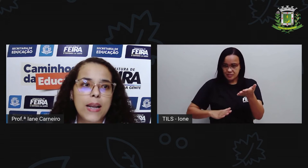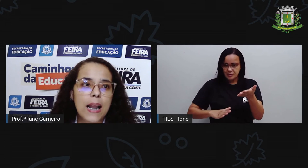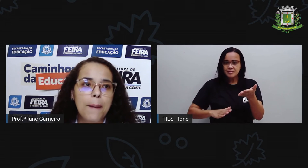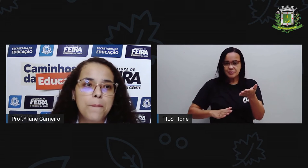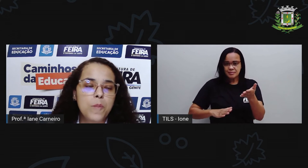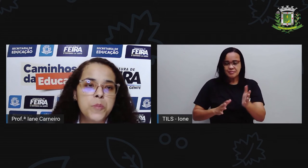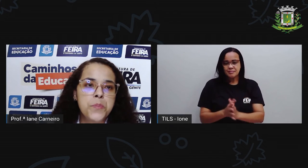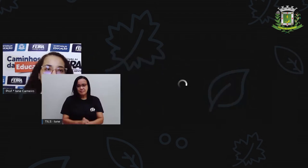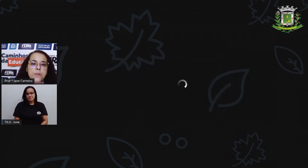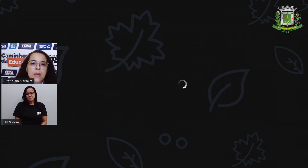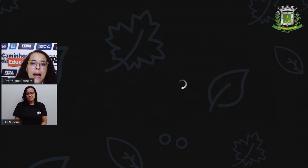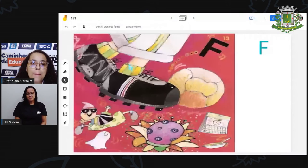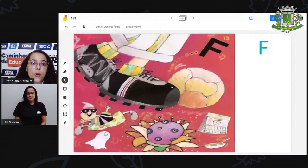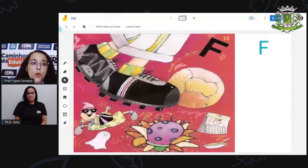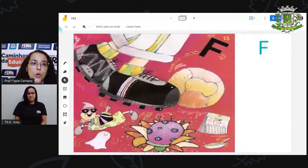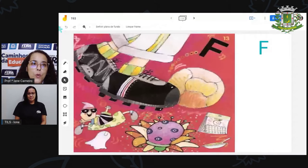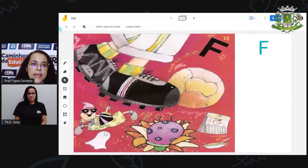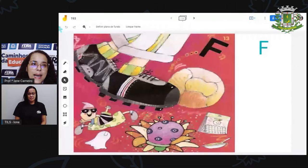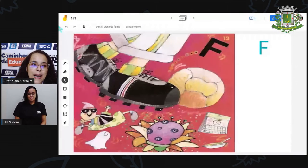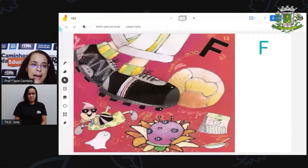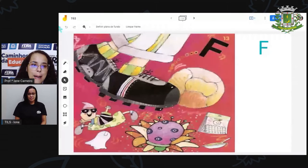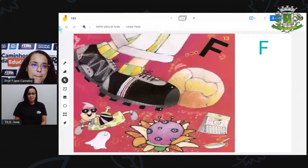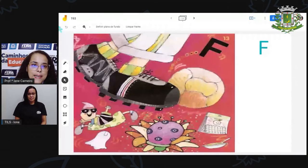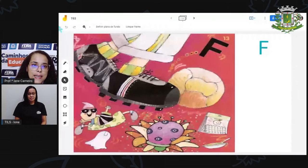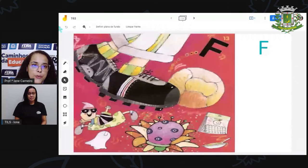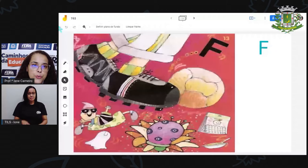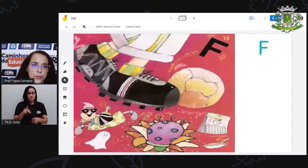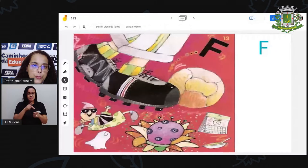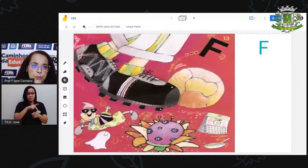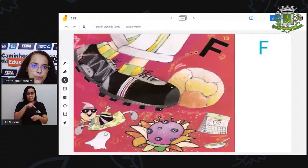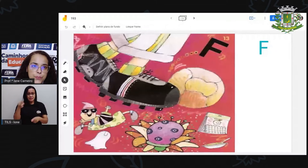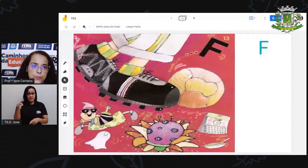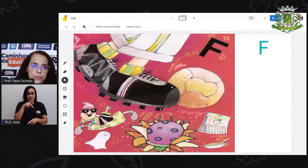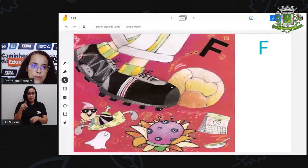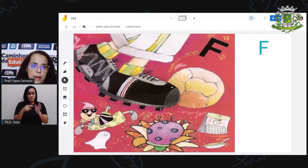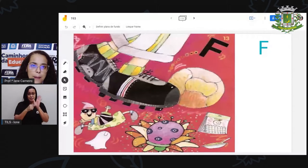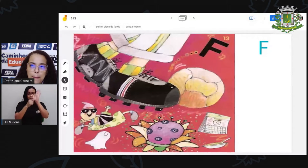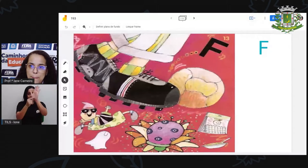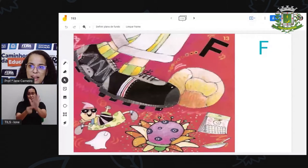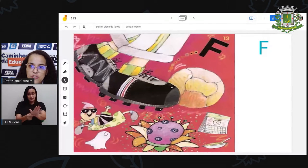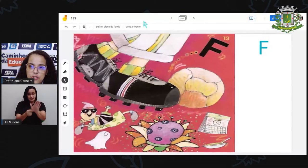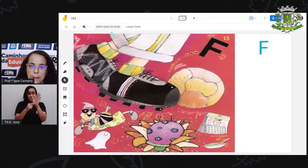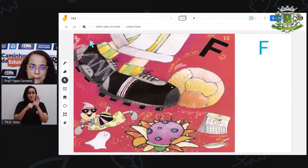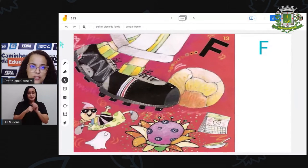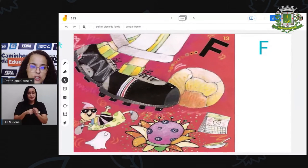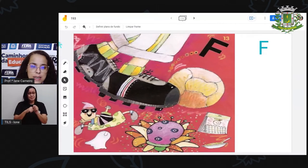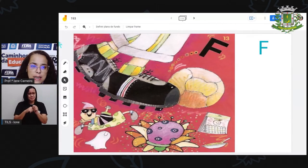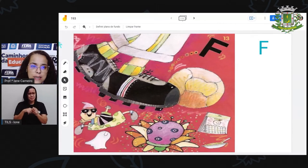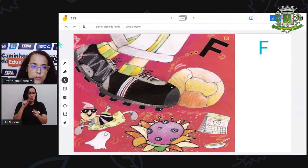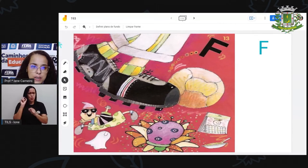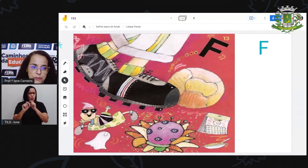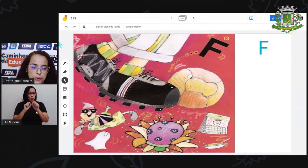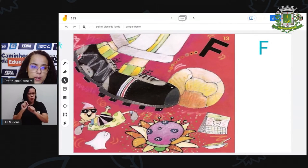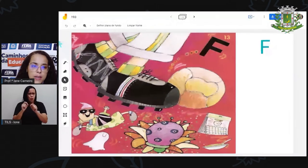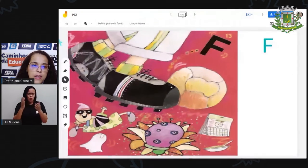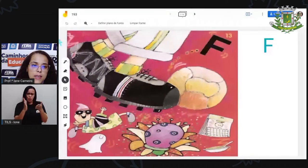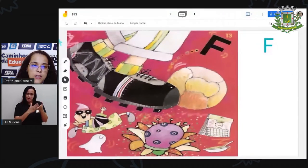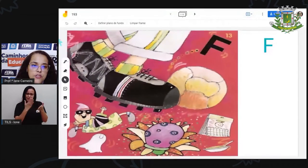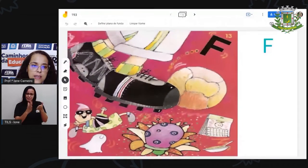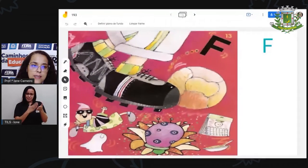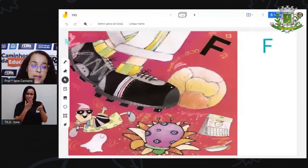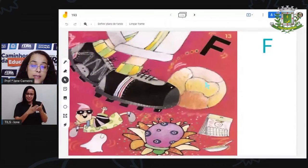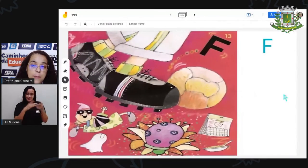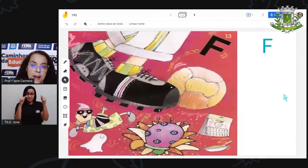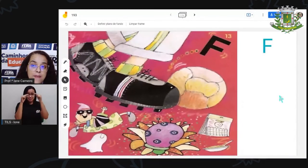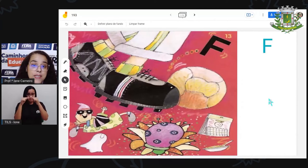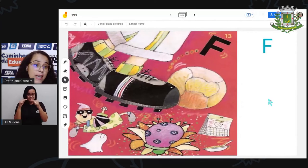Bora lá. A PRO colocou aqui a capa, né, do, a parte, né, do livro que